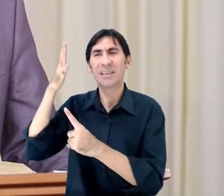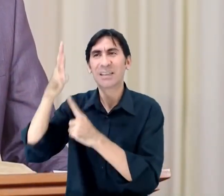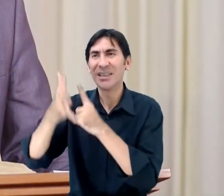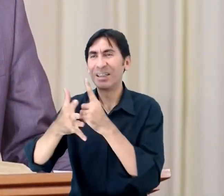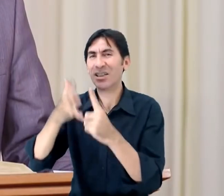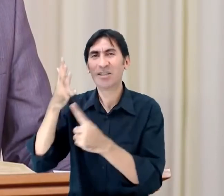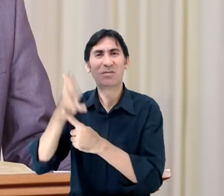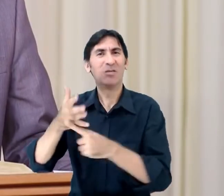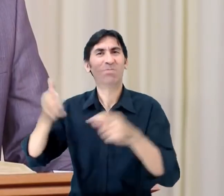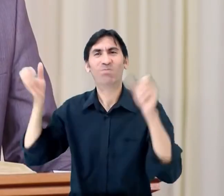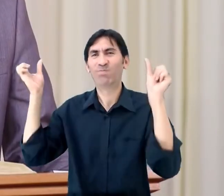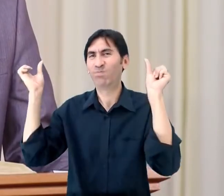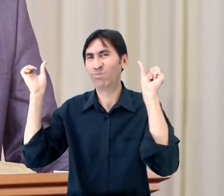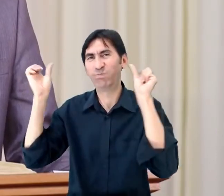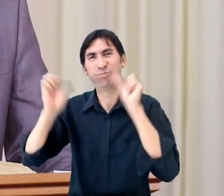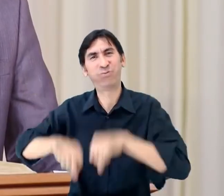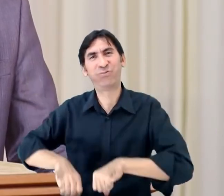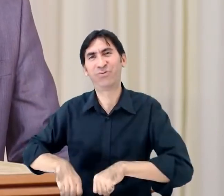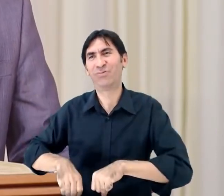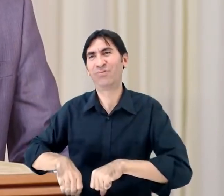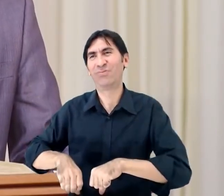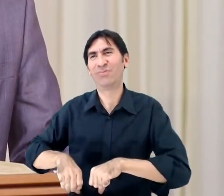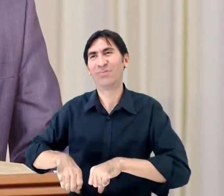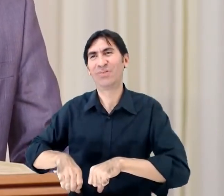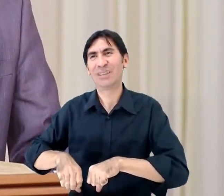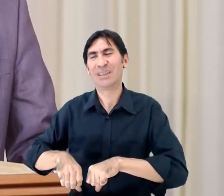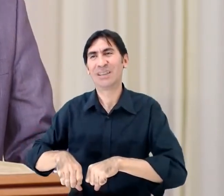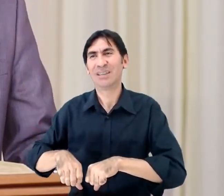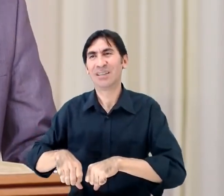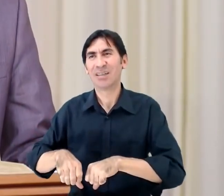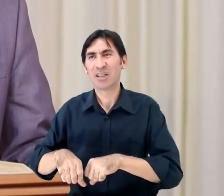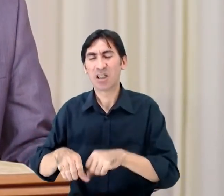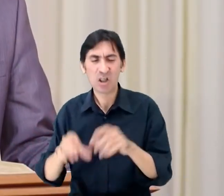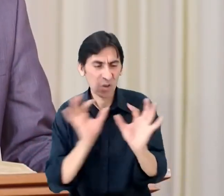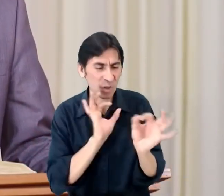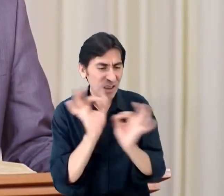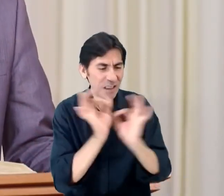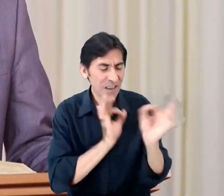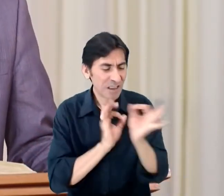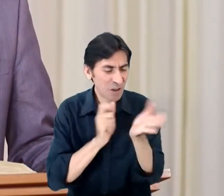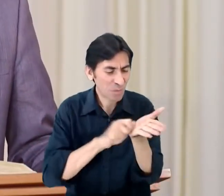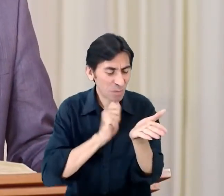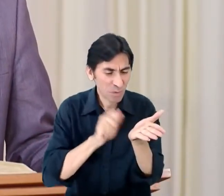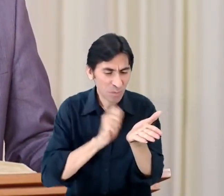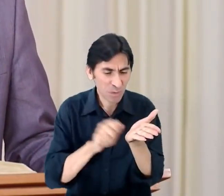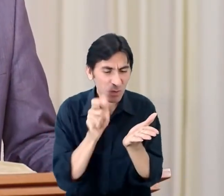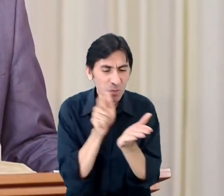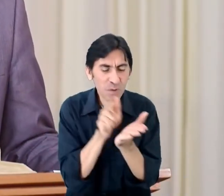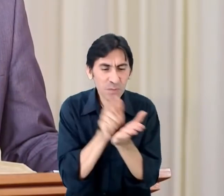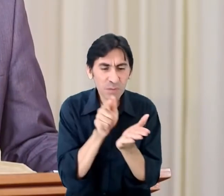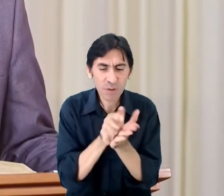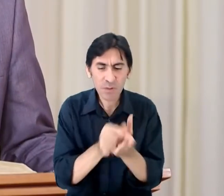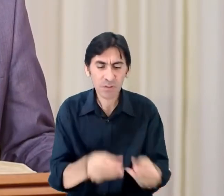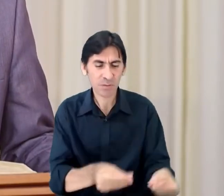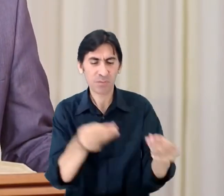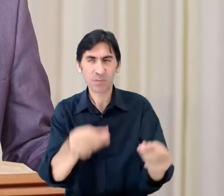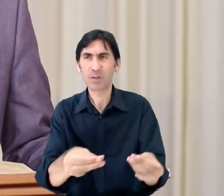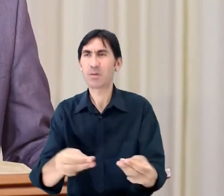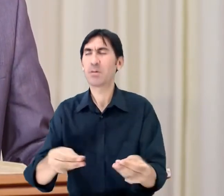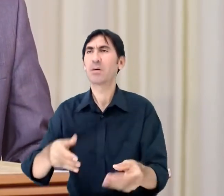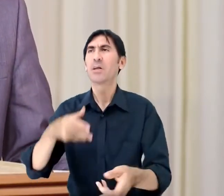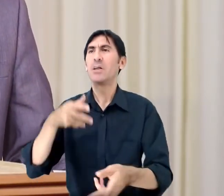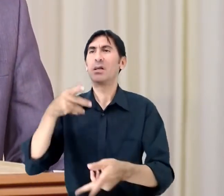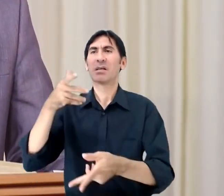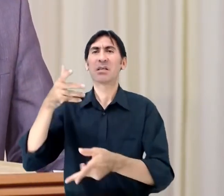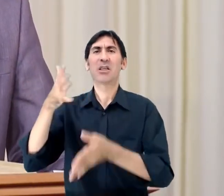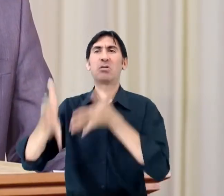catástrofe. Ele levou o seu esboço por escrito, enquanto ele estava falando, as suas anotações